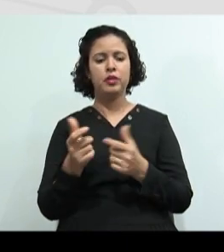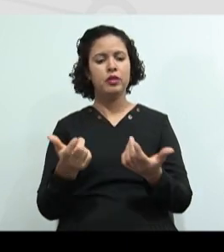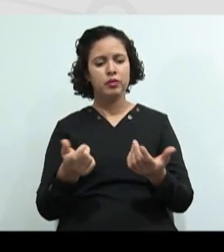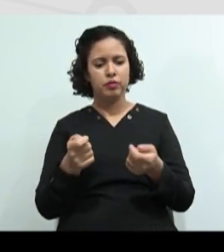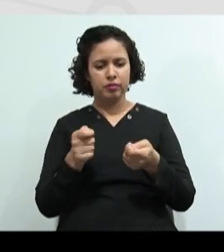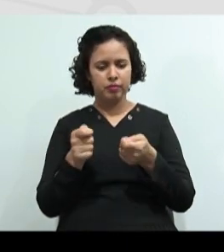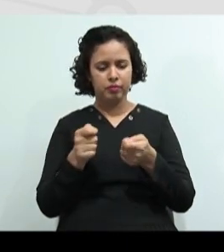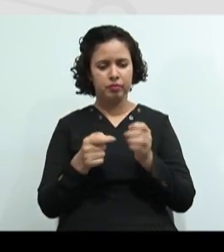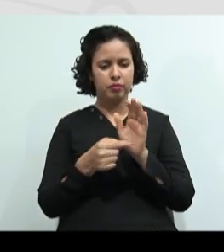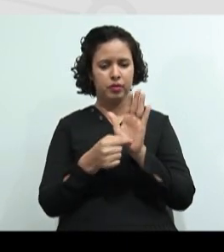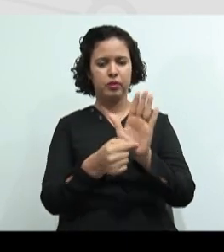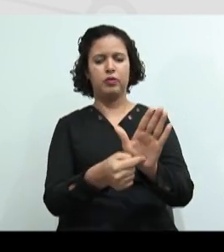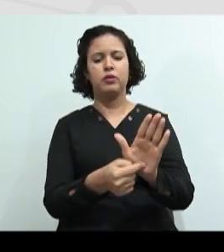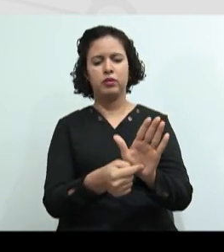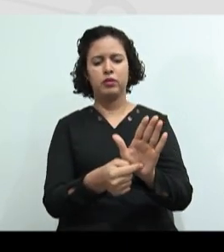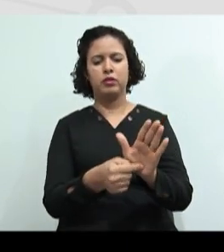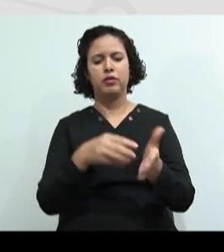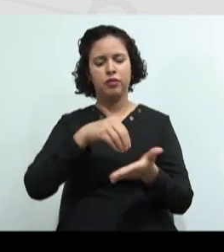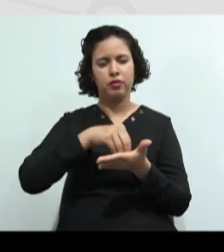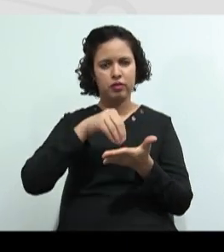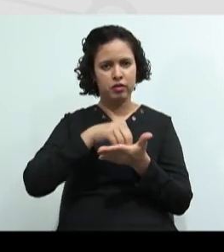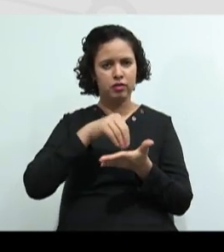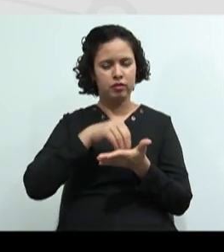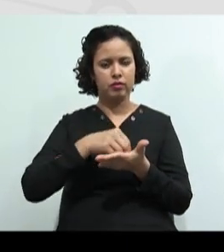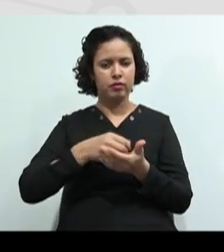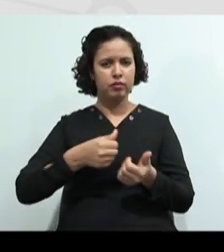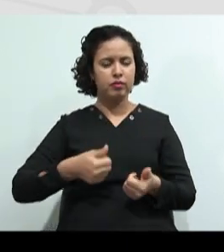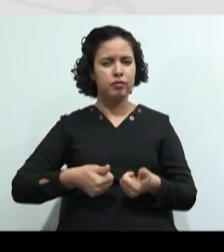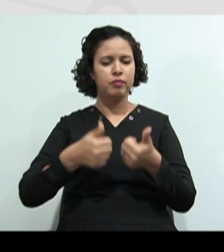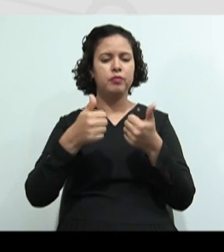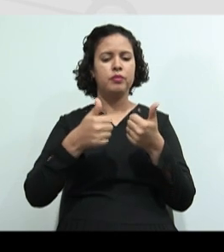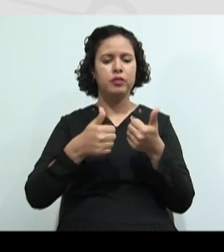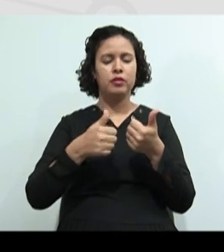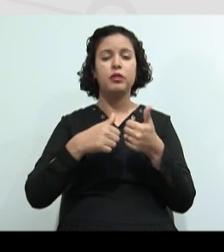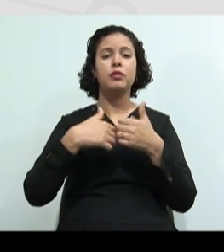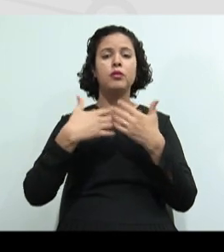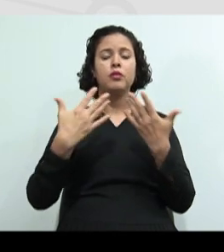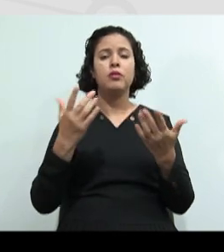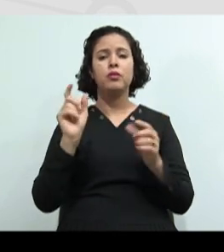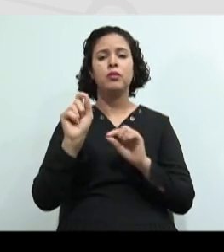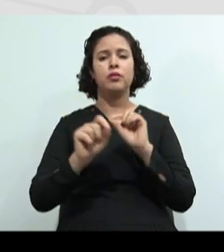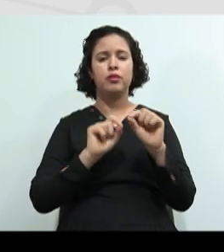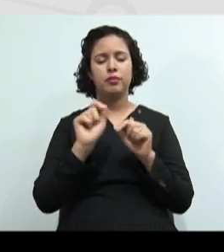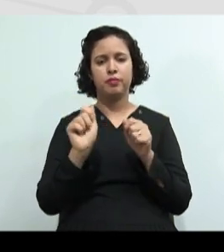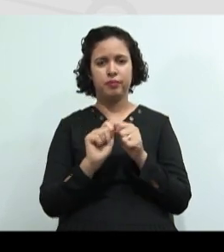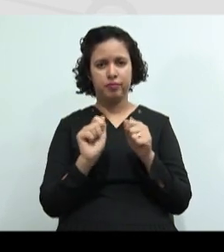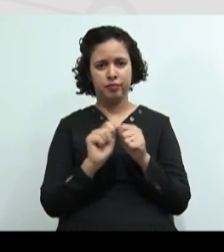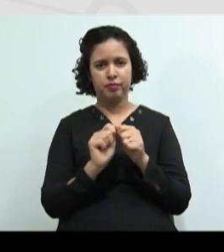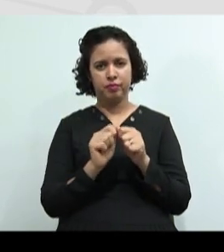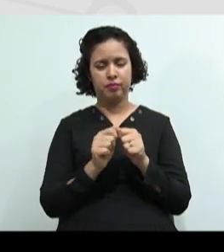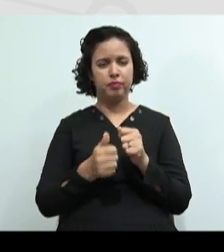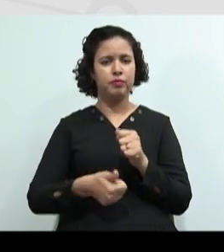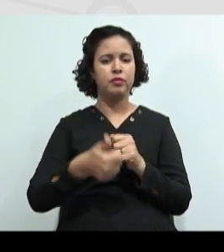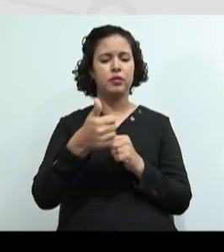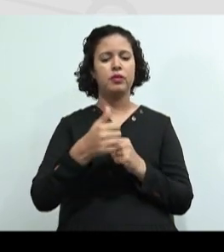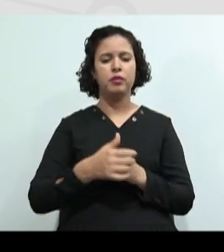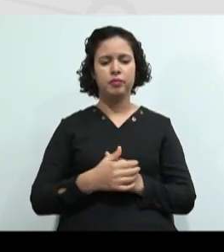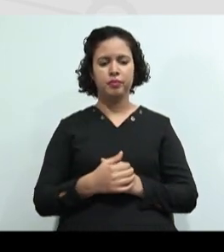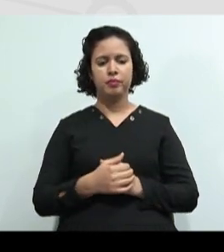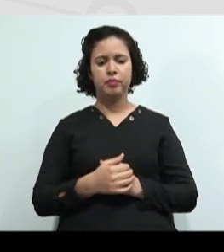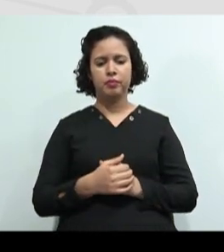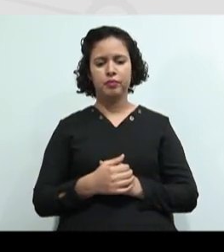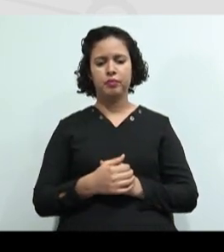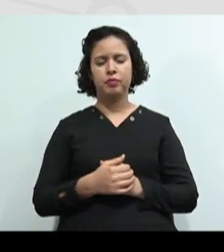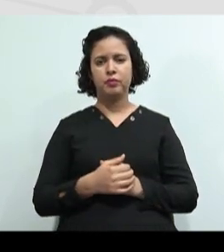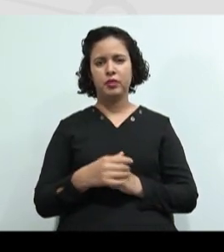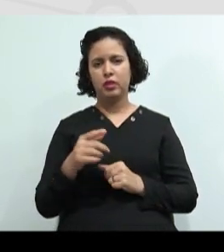quando o desempenho não está de acordo com o padrão estabelecido e qual ação corretiva deve ser. Essa ação, então, é tomada a partir